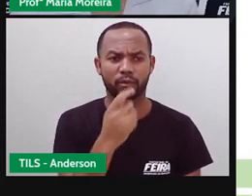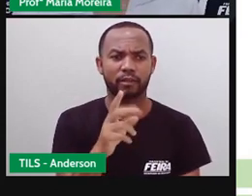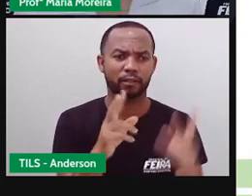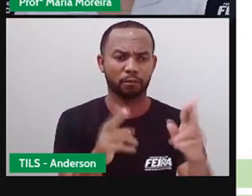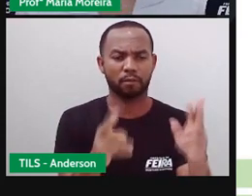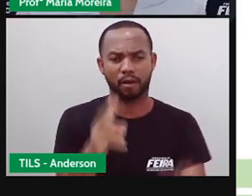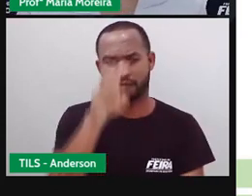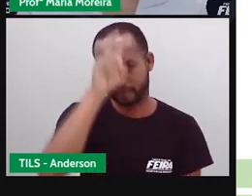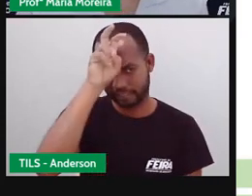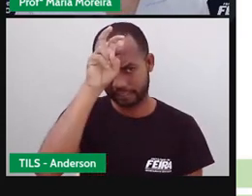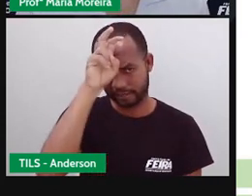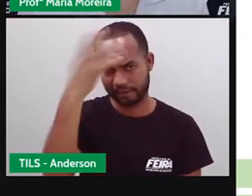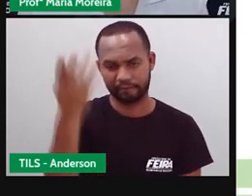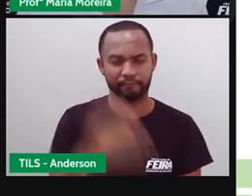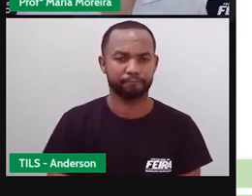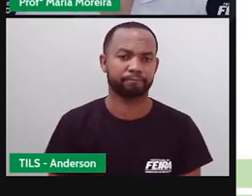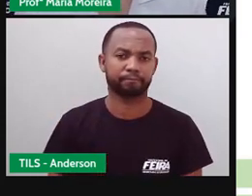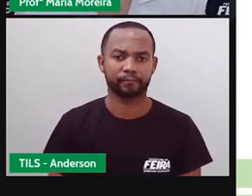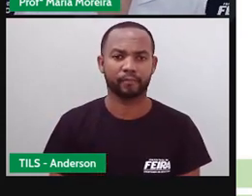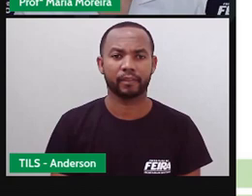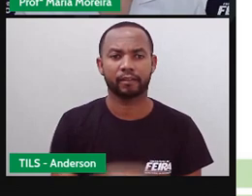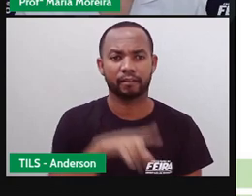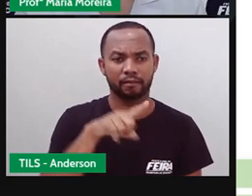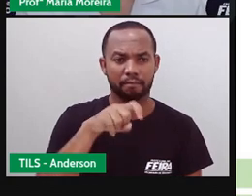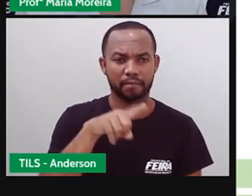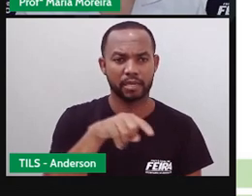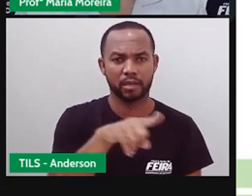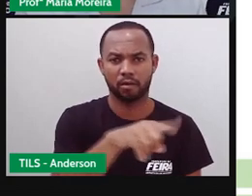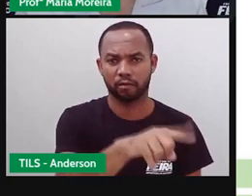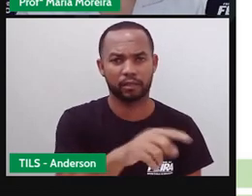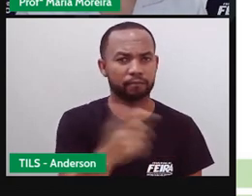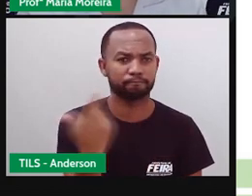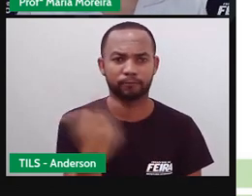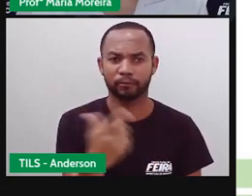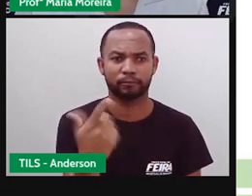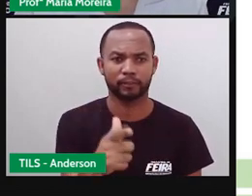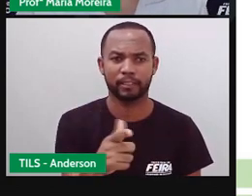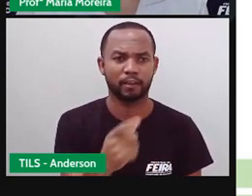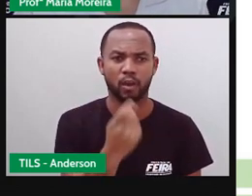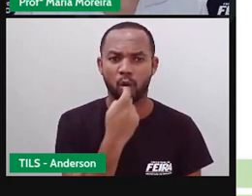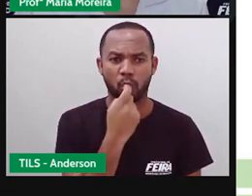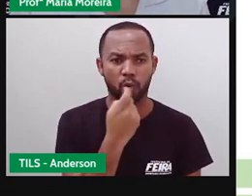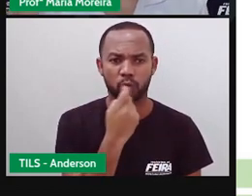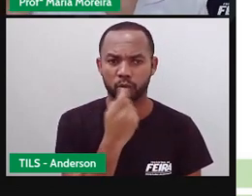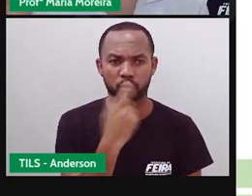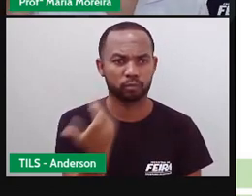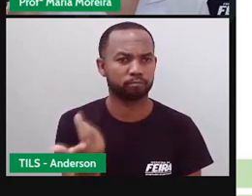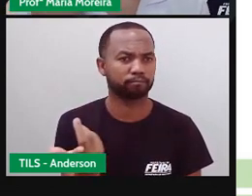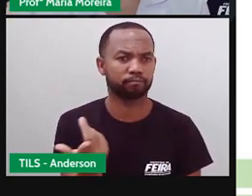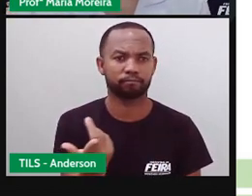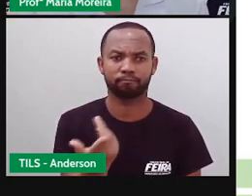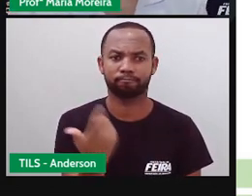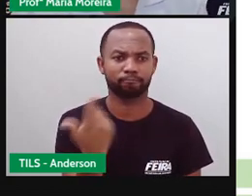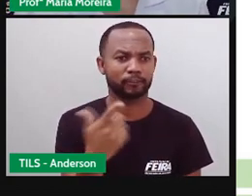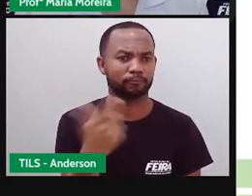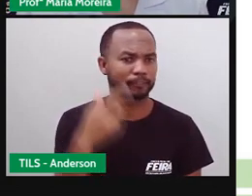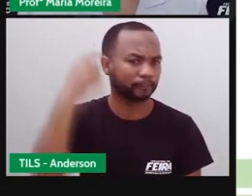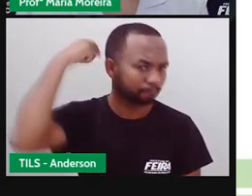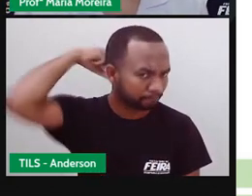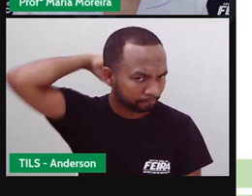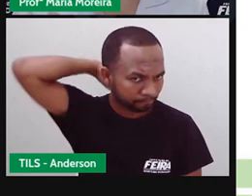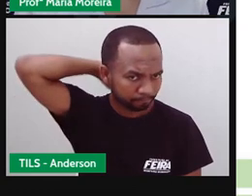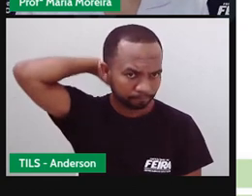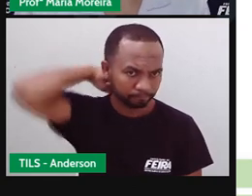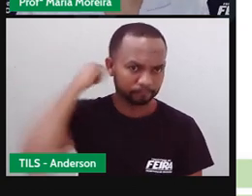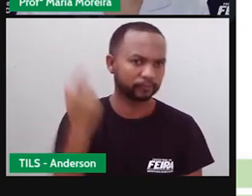sensível aí na aula de ontem né as minhocas são animais invertebrados que não possui o que coluna